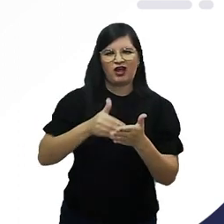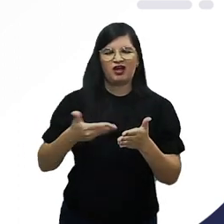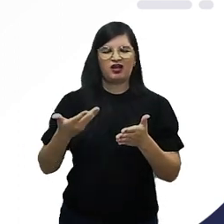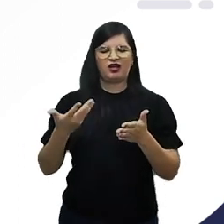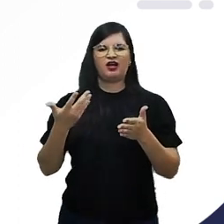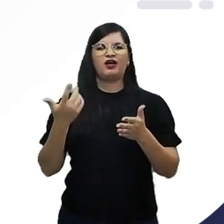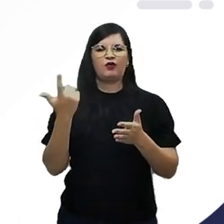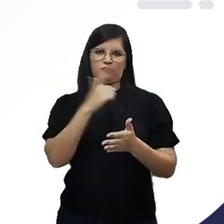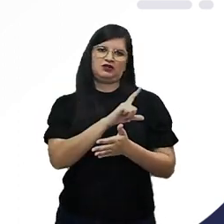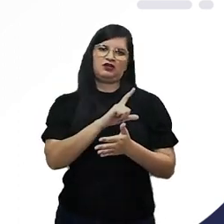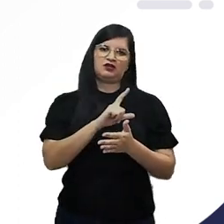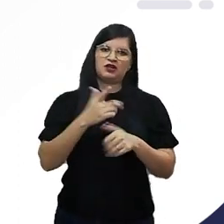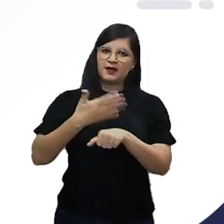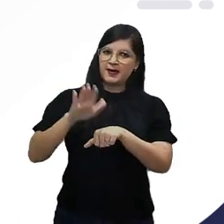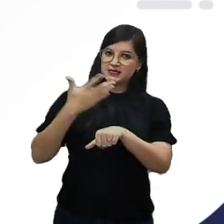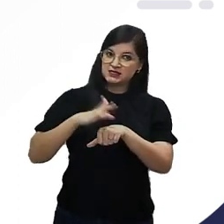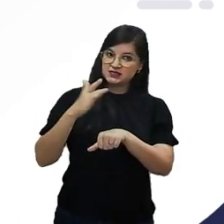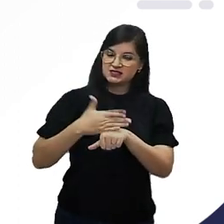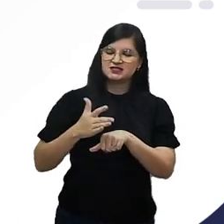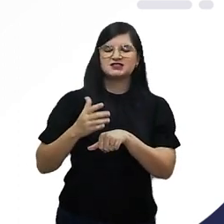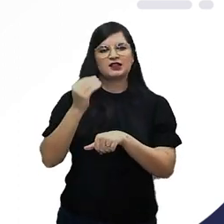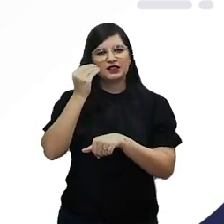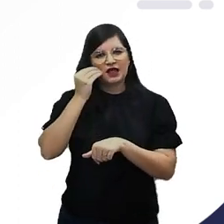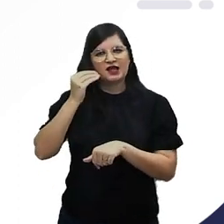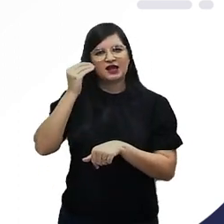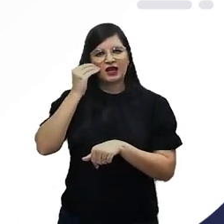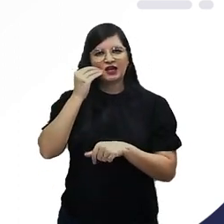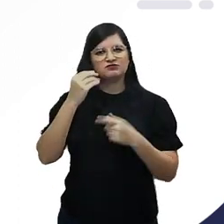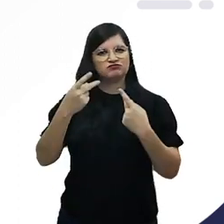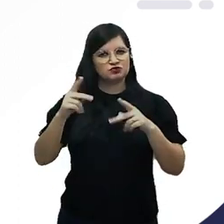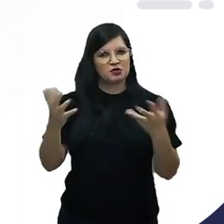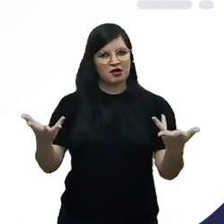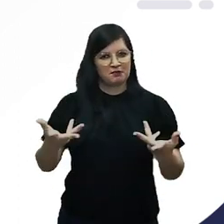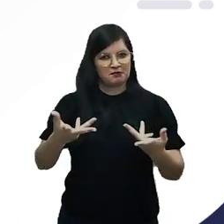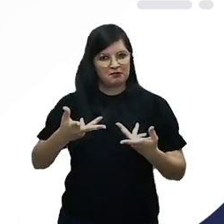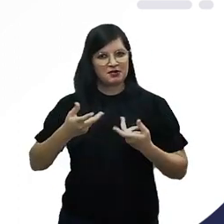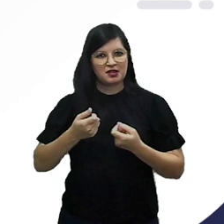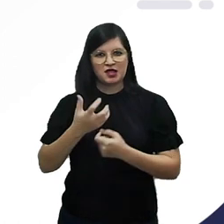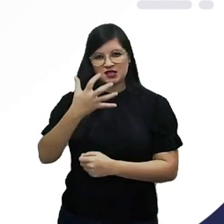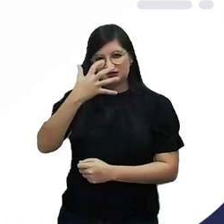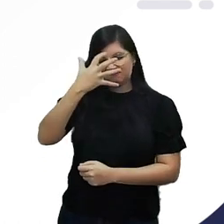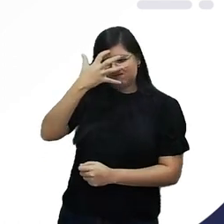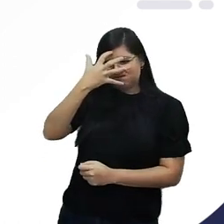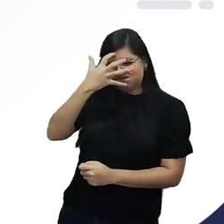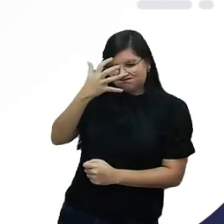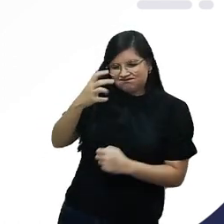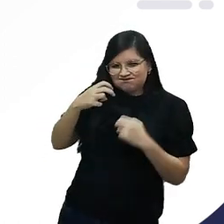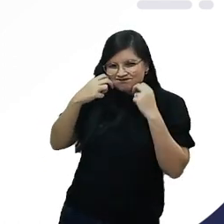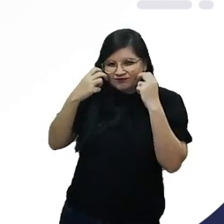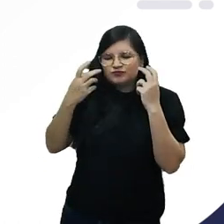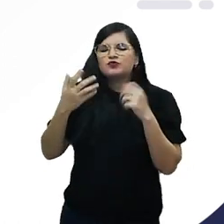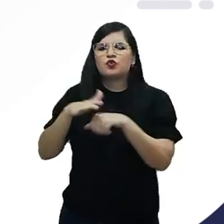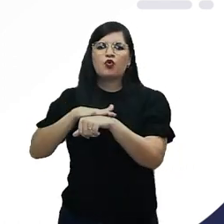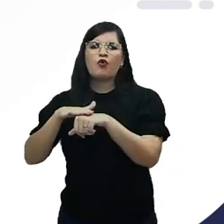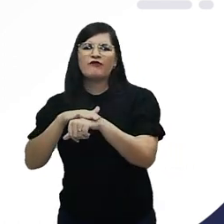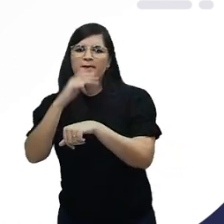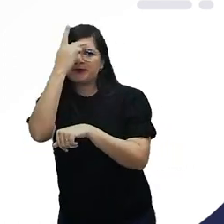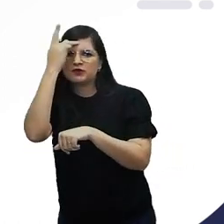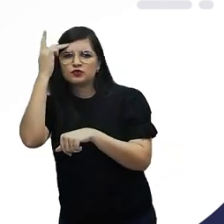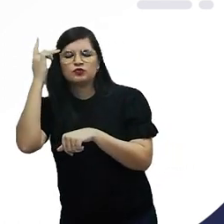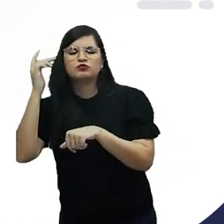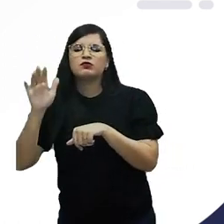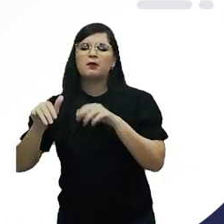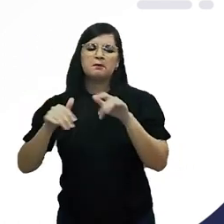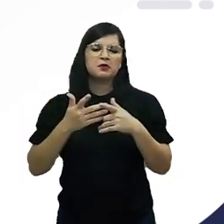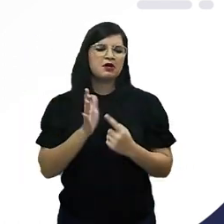limitações, através do exercício de teste. Teste suas habilidades. Se você é tímido, converse com pessoas, comece fazendo a apresentação do seu pitch